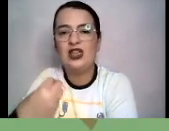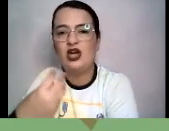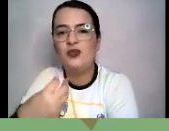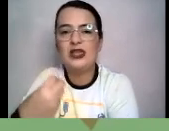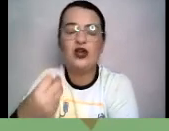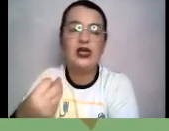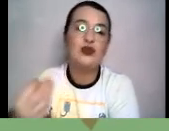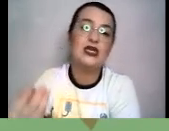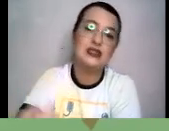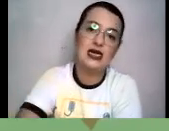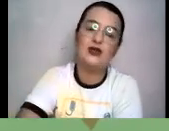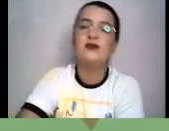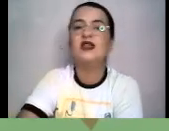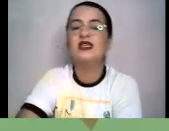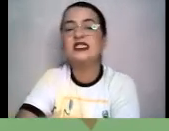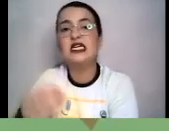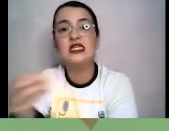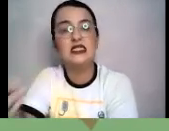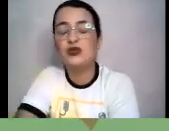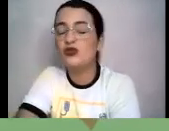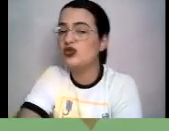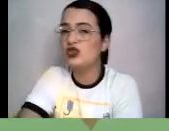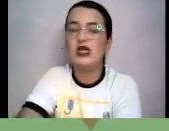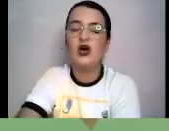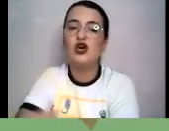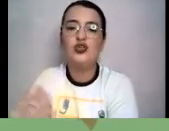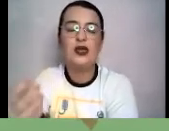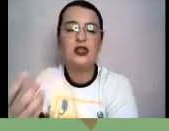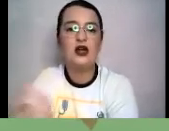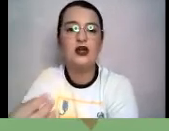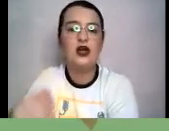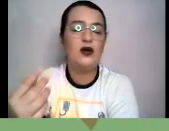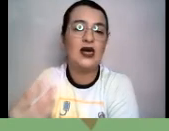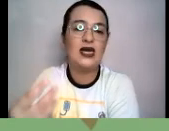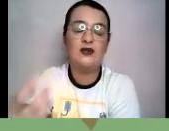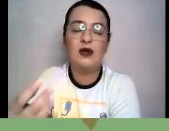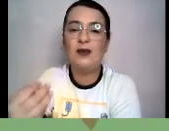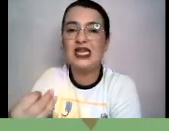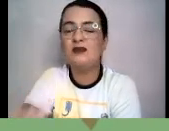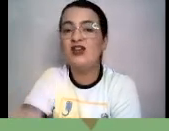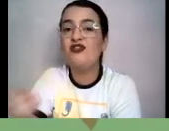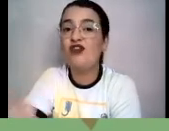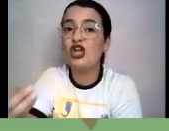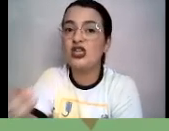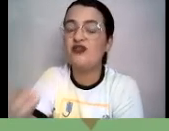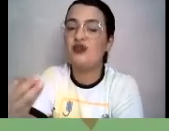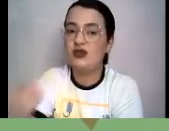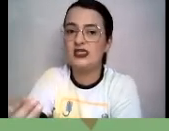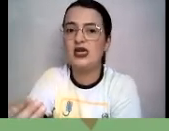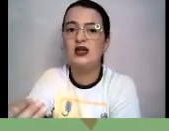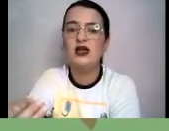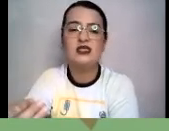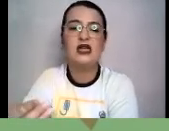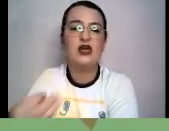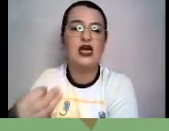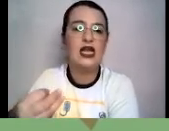temos o petróleo é utilizado nas grandes indústrias. Hoje o petróleo é uma matéria-prima de forte